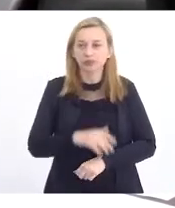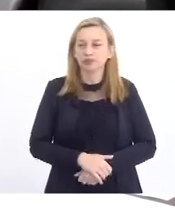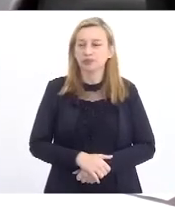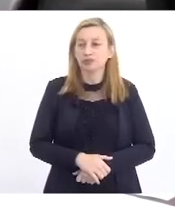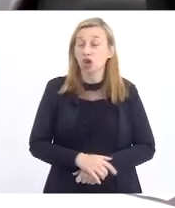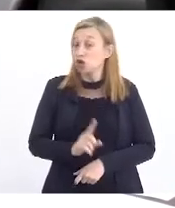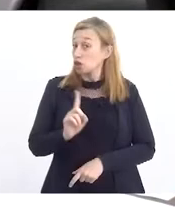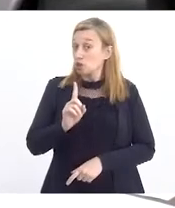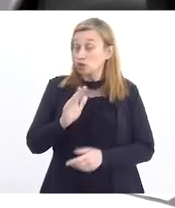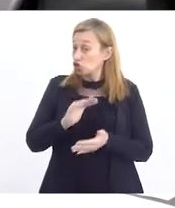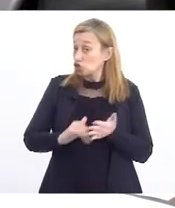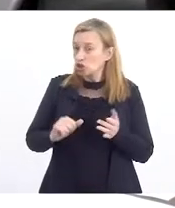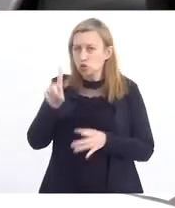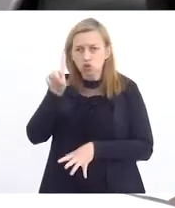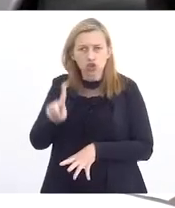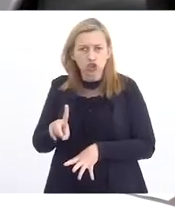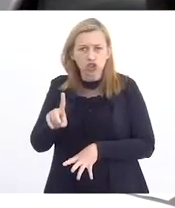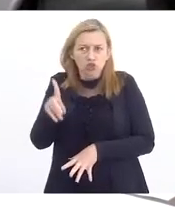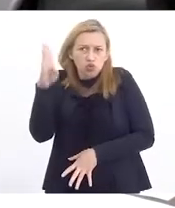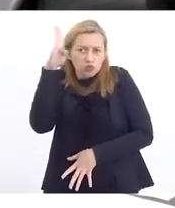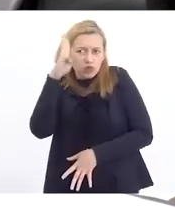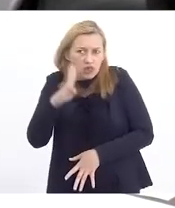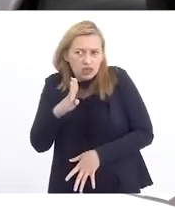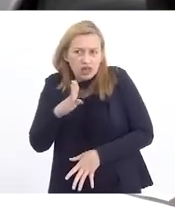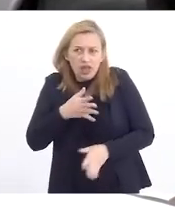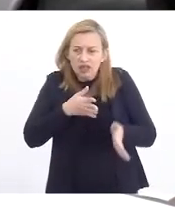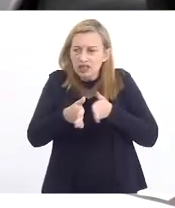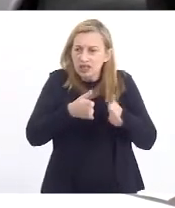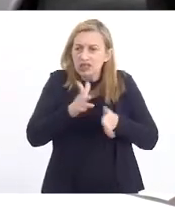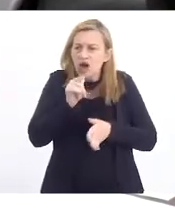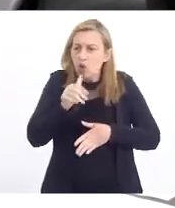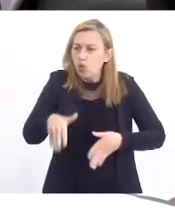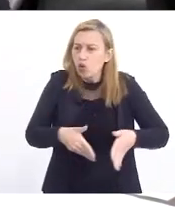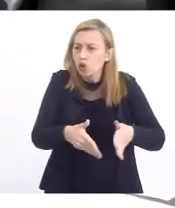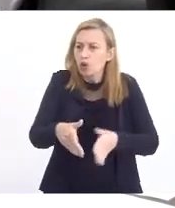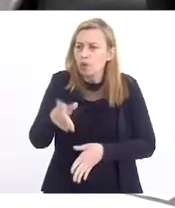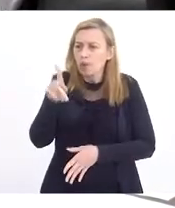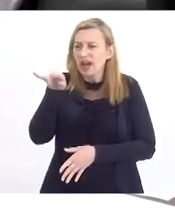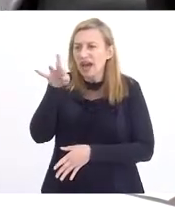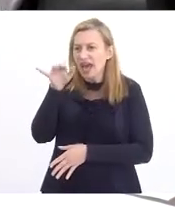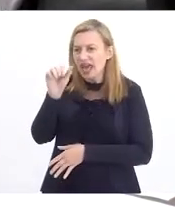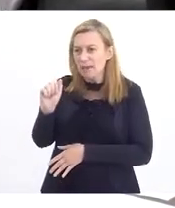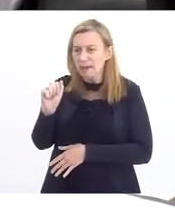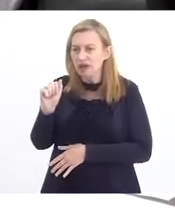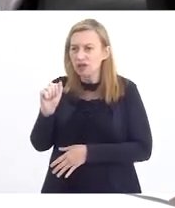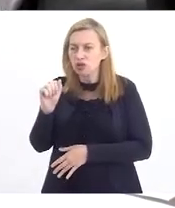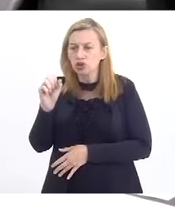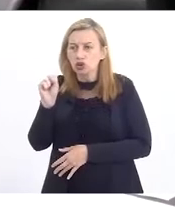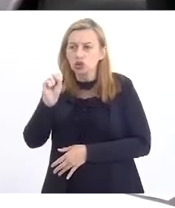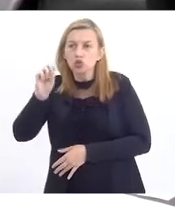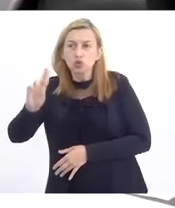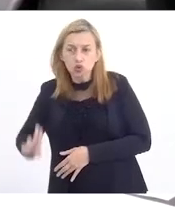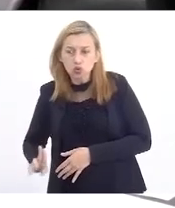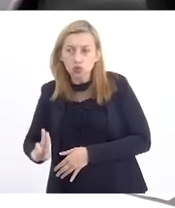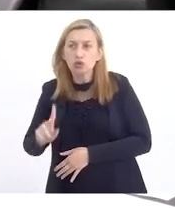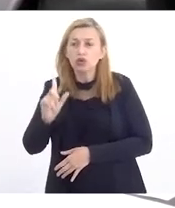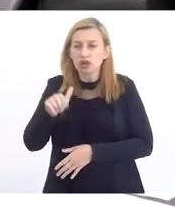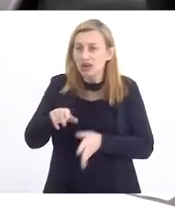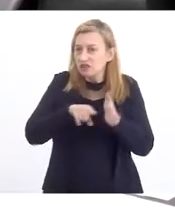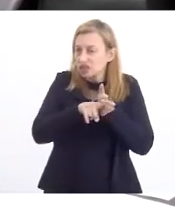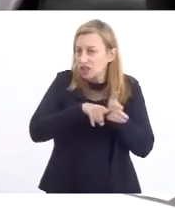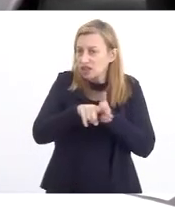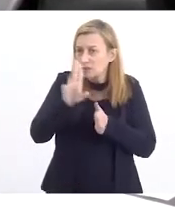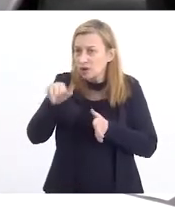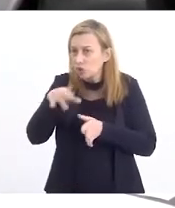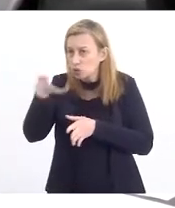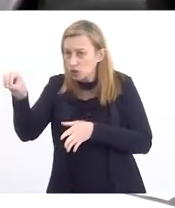Não estou tirando o direito dos brasileiros acessar o Rio Paraíba do Sul, né? Até porque ele é fiscalizado pela União, visto